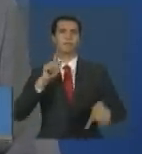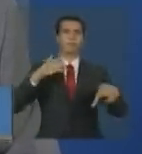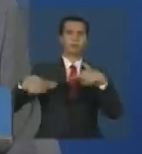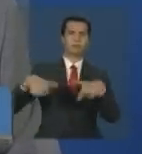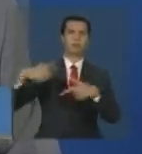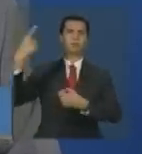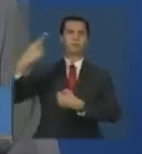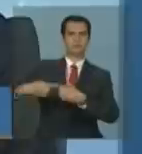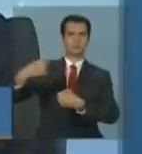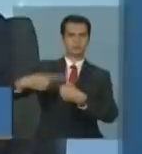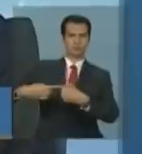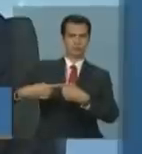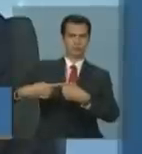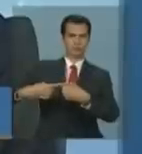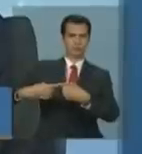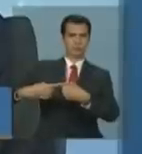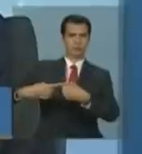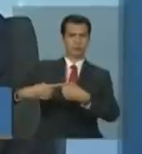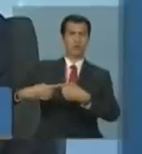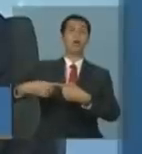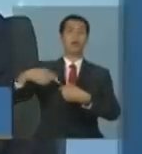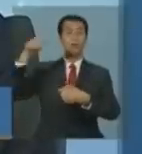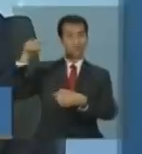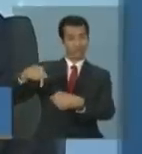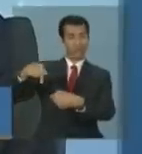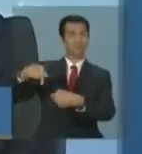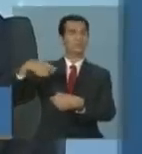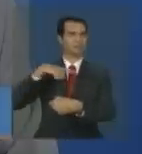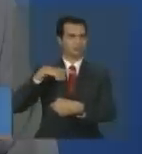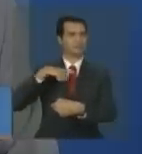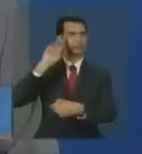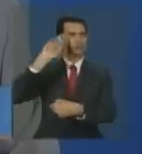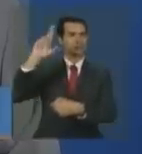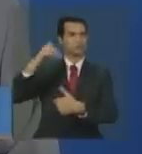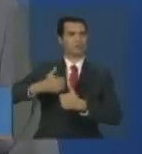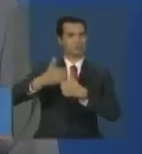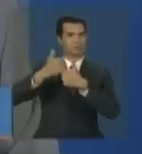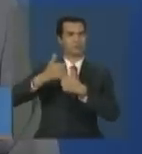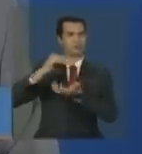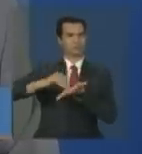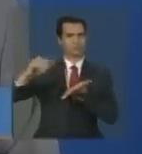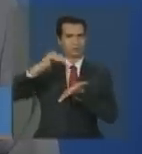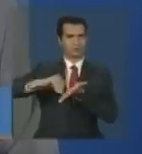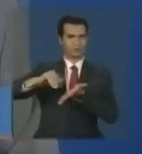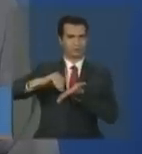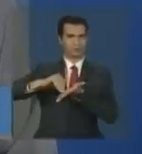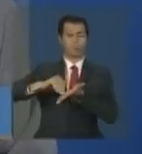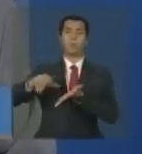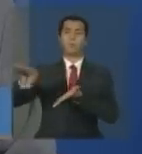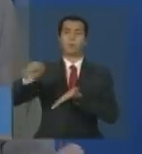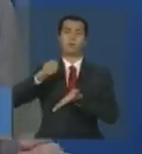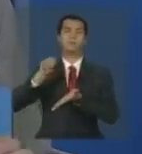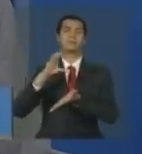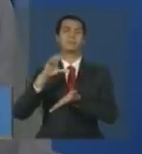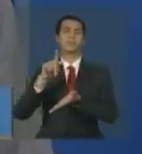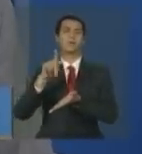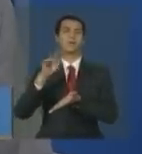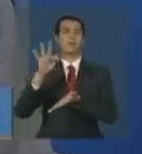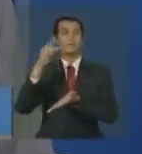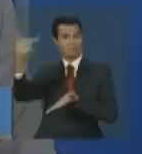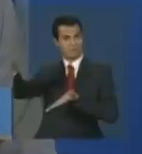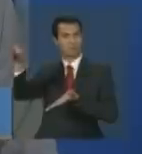secretário municipal, ele lá criaria, pegaria o seu CPF, te identificaria como usuário dos sistemas e criaria uma